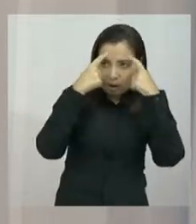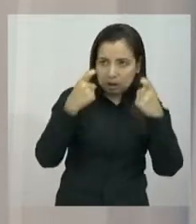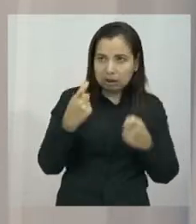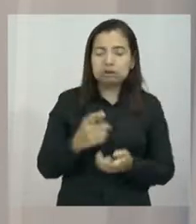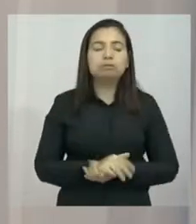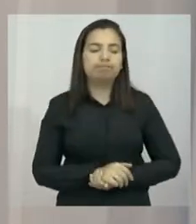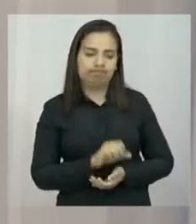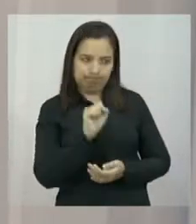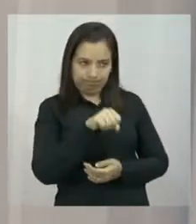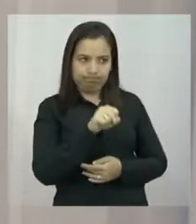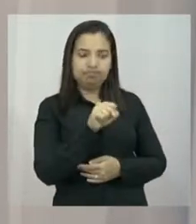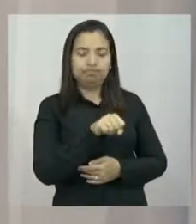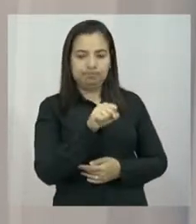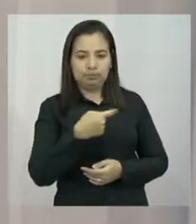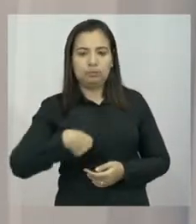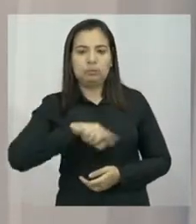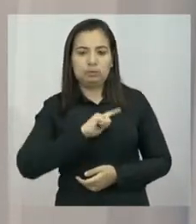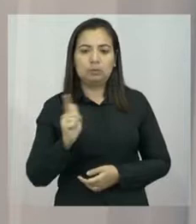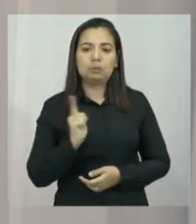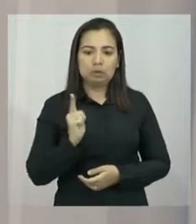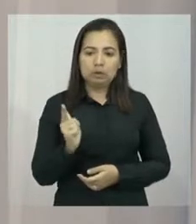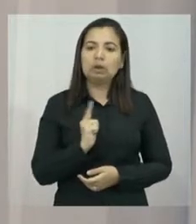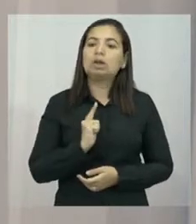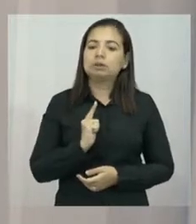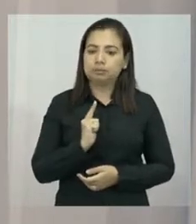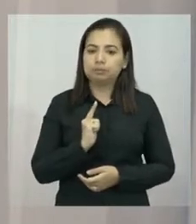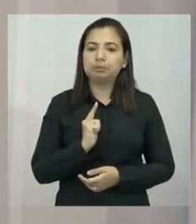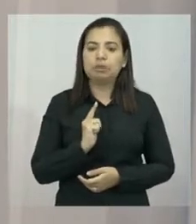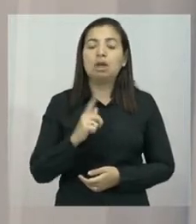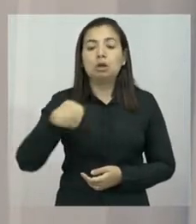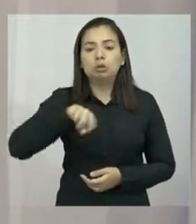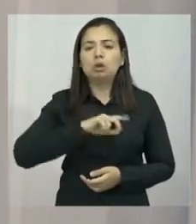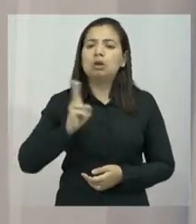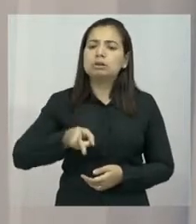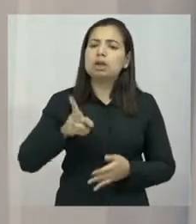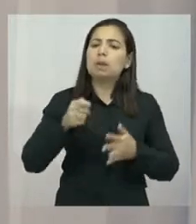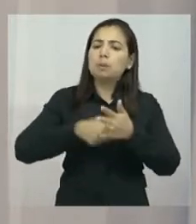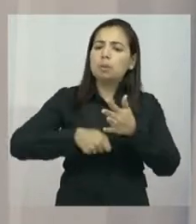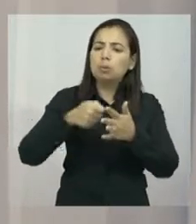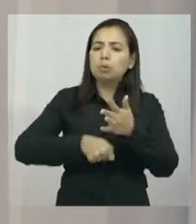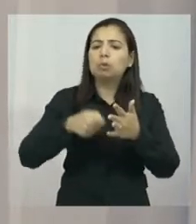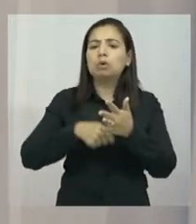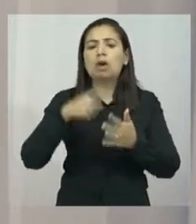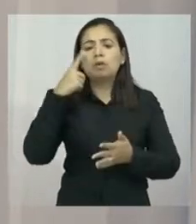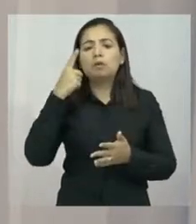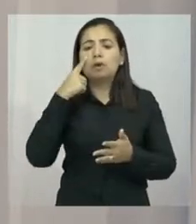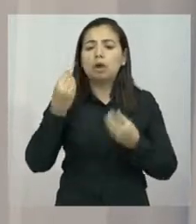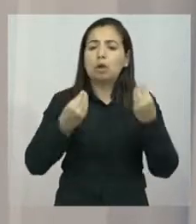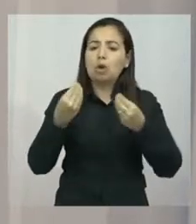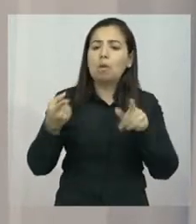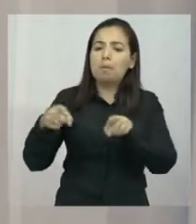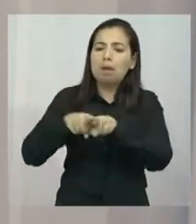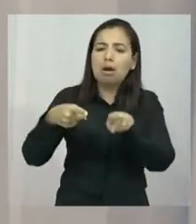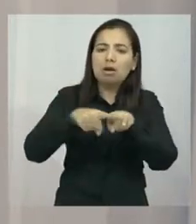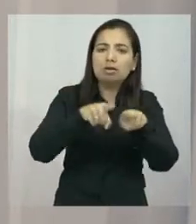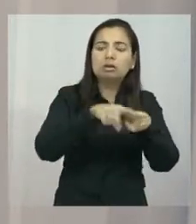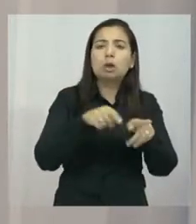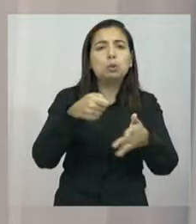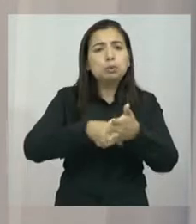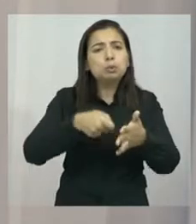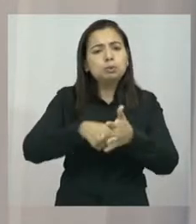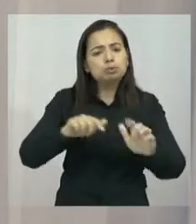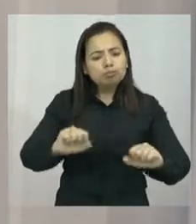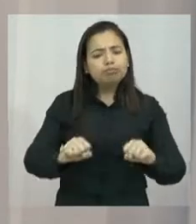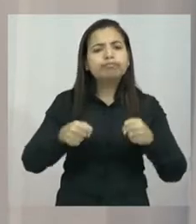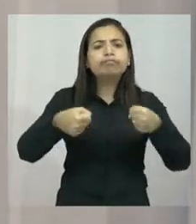temos sim. E estamos sempre ali buscando e orientando, temos parcerias para que a gente possa realmente trazer a